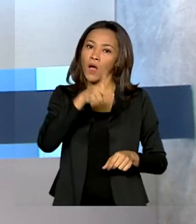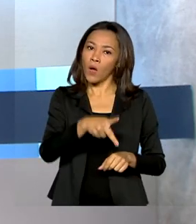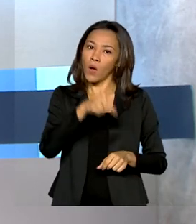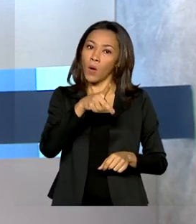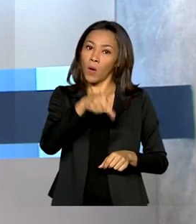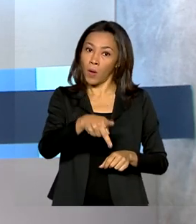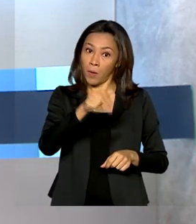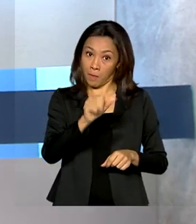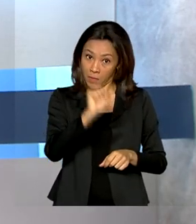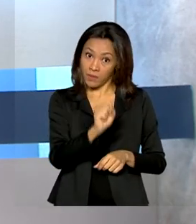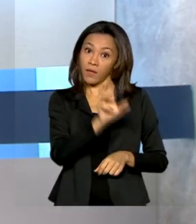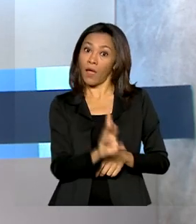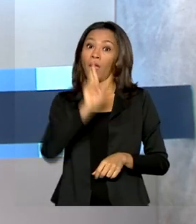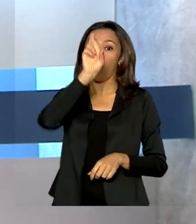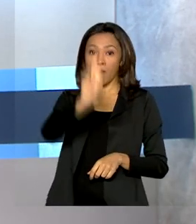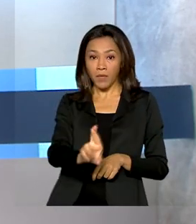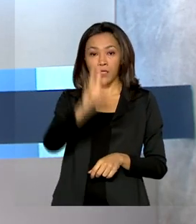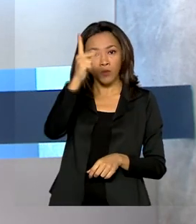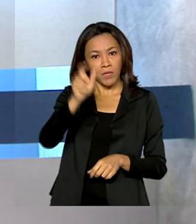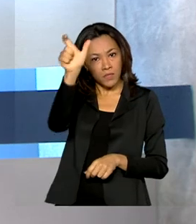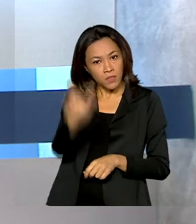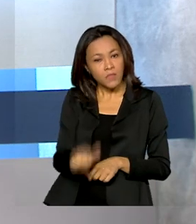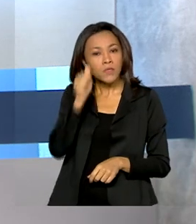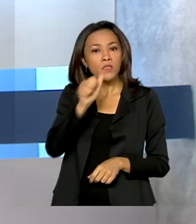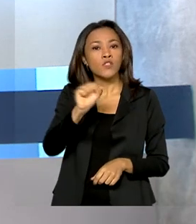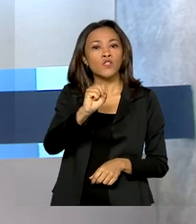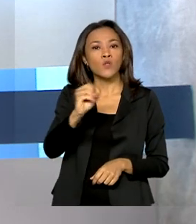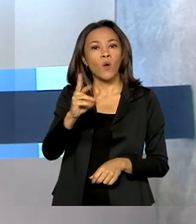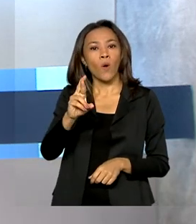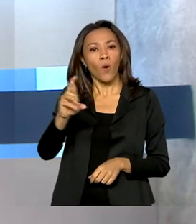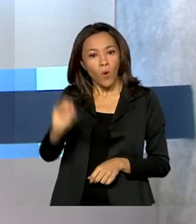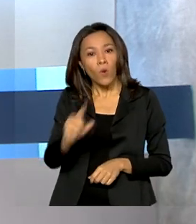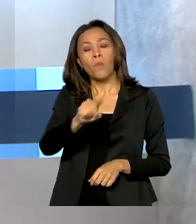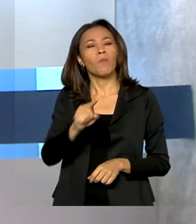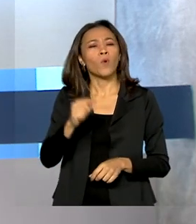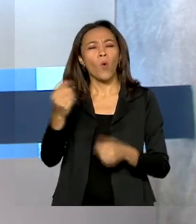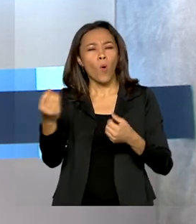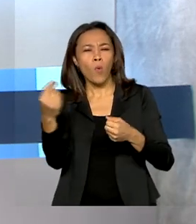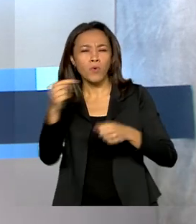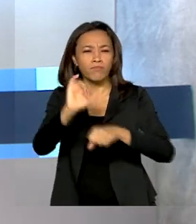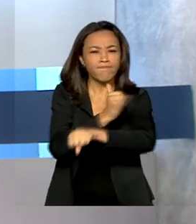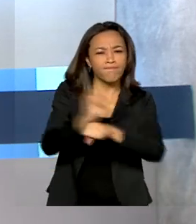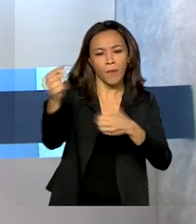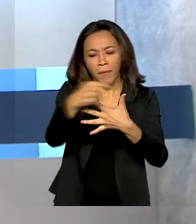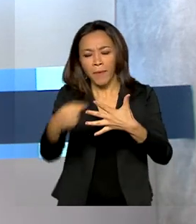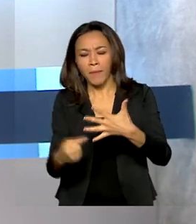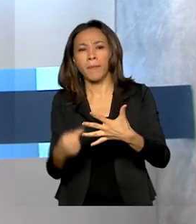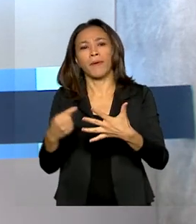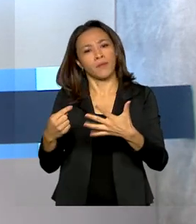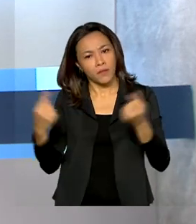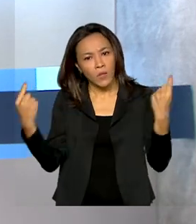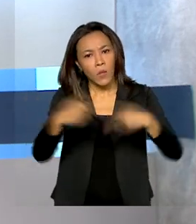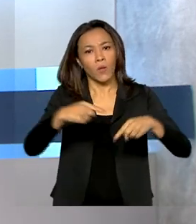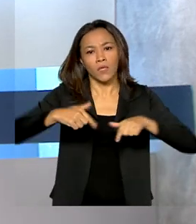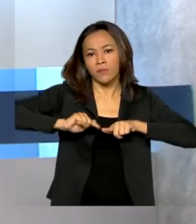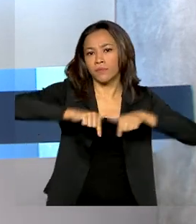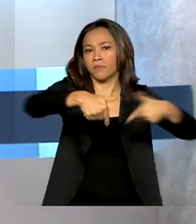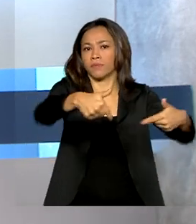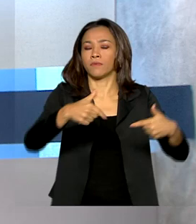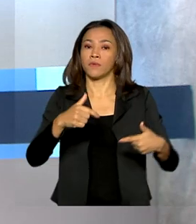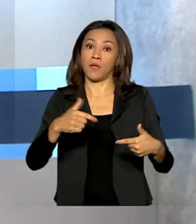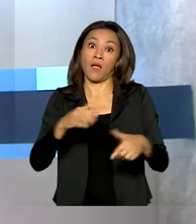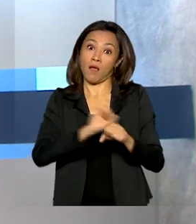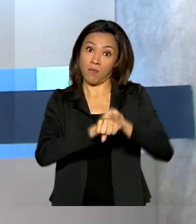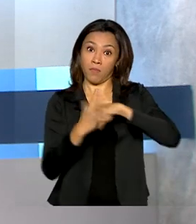no Brasil Socorro Bros para tratar das ações de enfrentamento à pandemia de covid-19 aqui no Brasil o ministro reforçou o compromisso